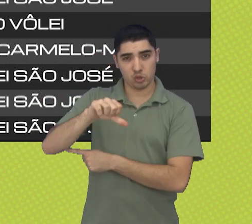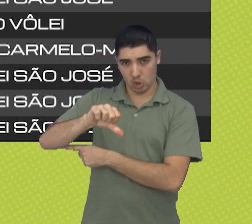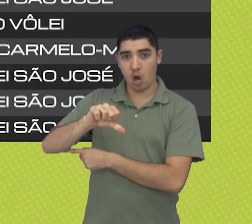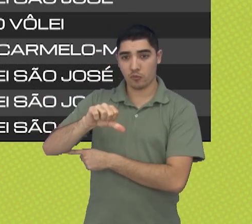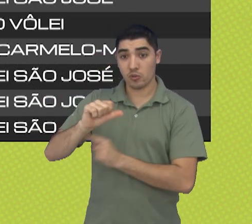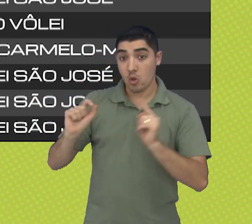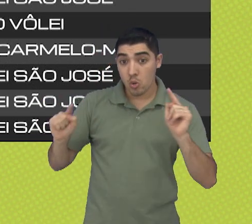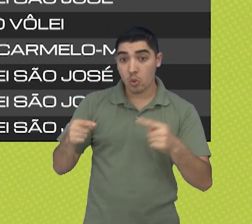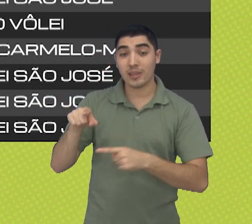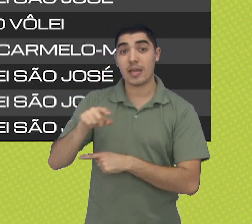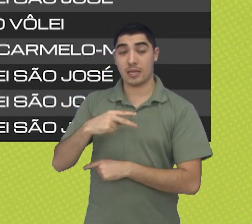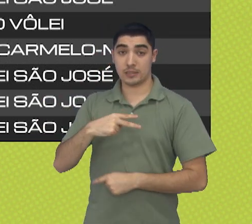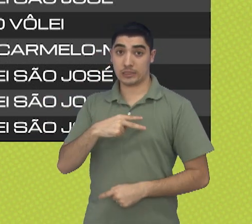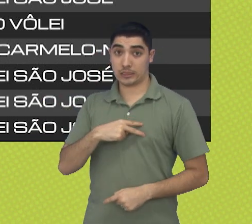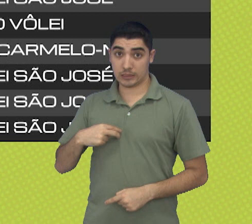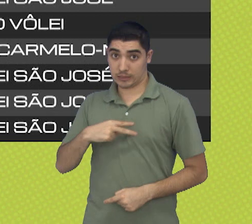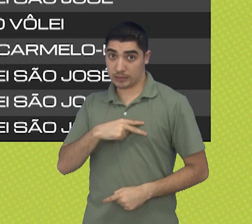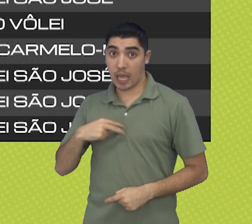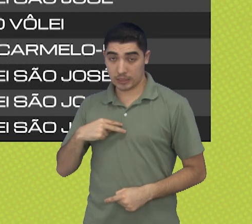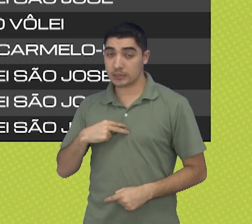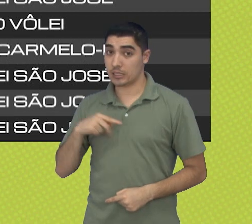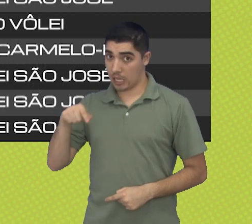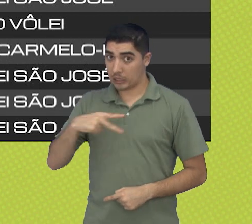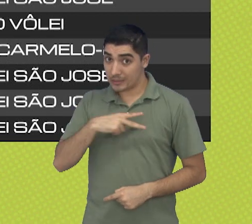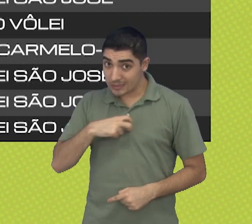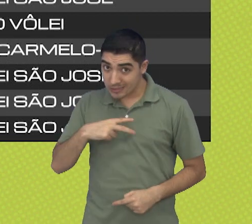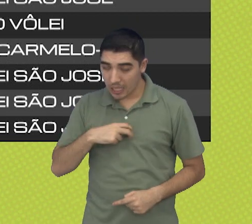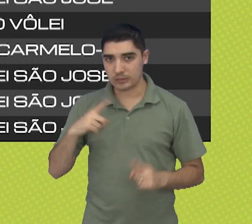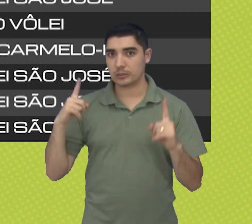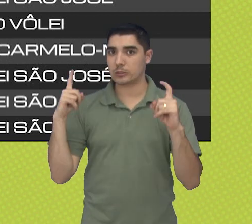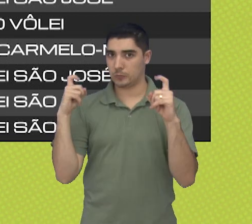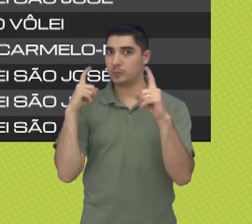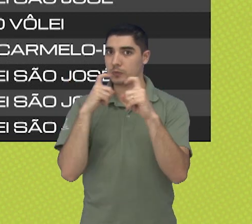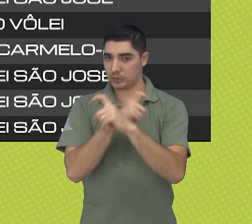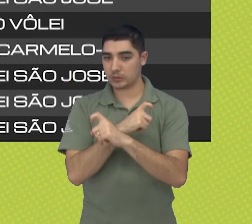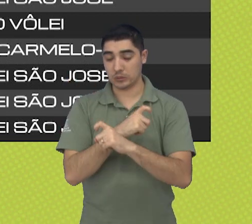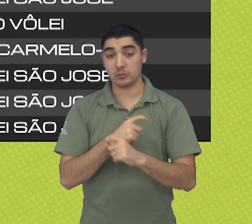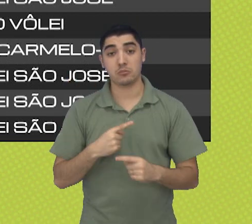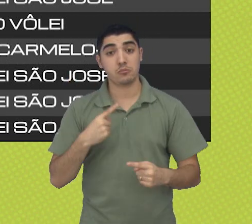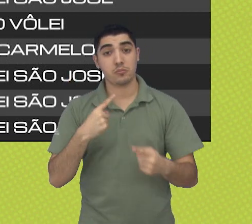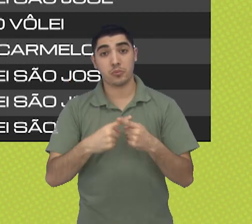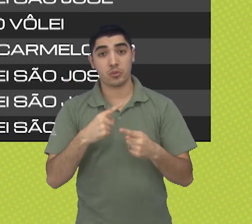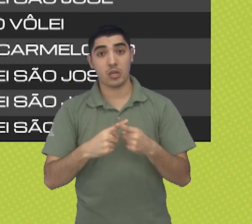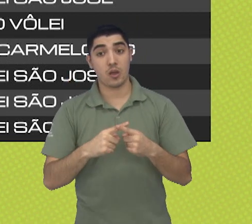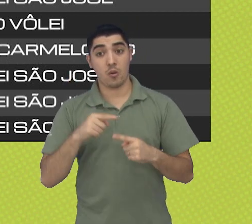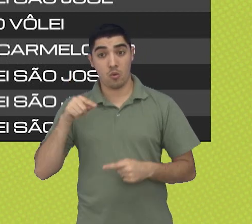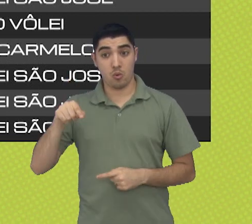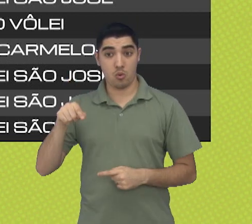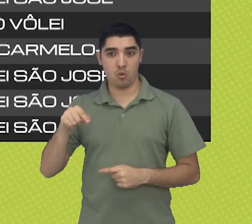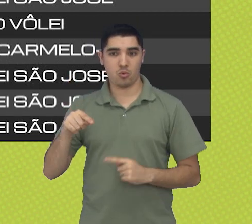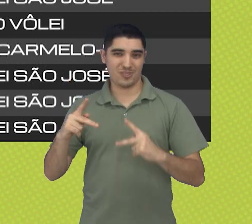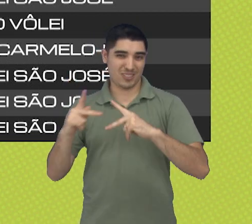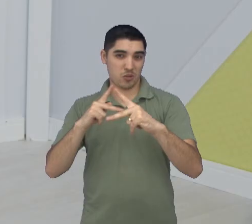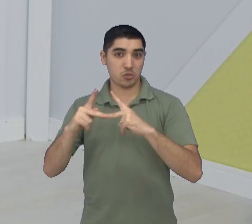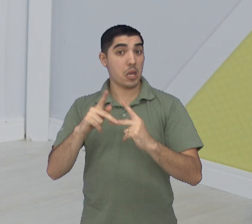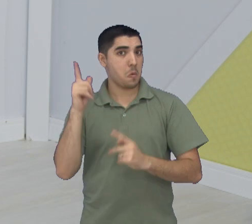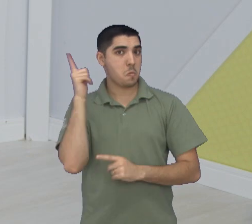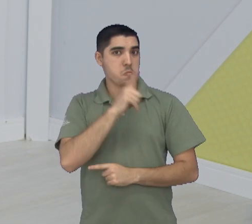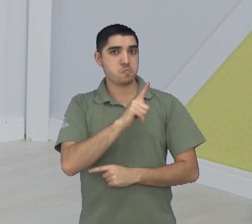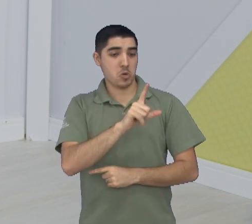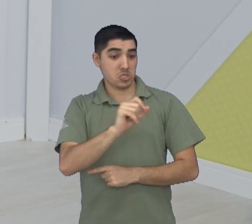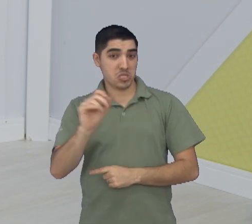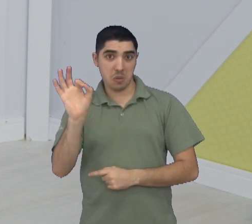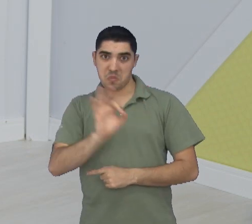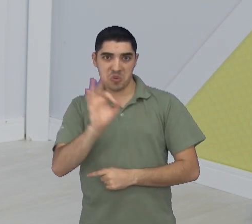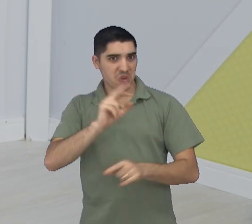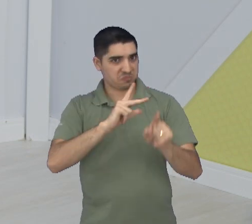contra o SESI Bauru. Outra partida muito difícil também para o São José. Enfim, o São José que está 100% aí. Conseguiu 2 importantes vitórias, né,